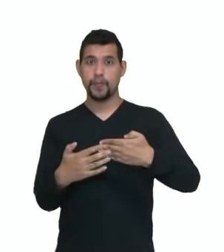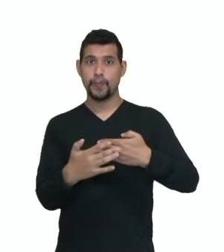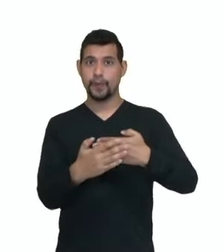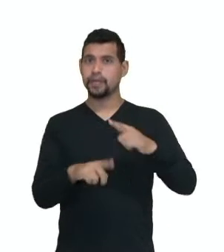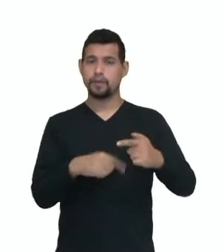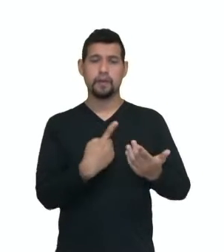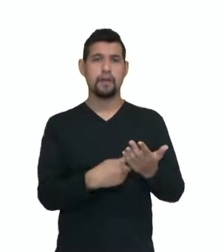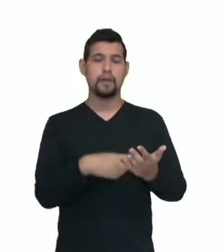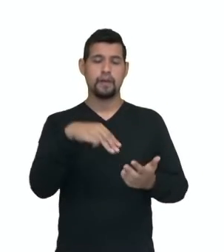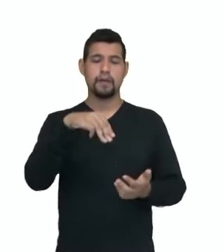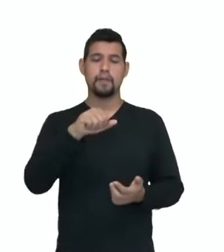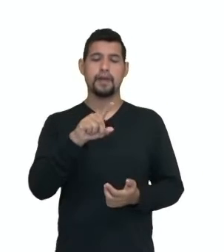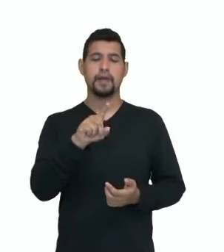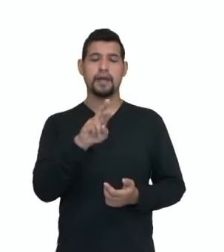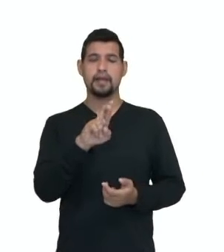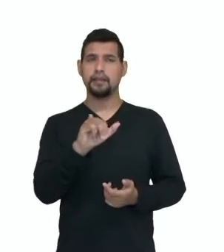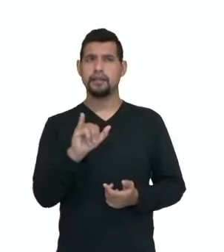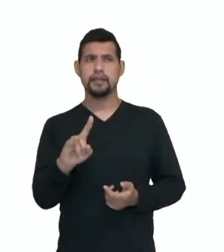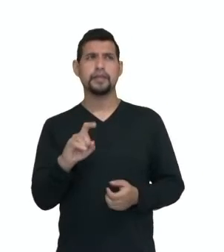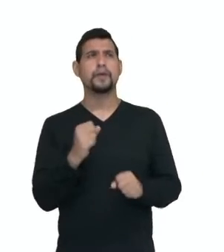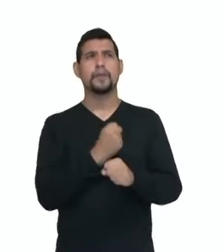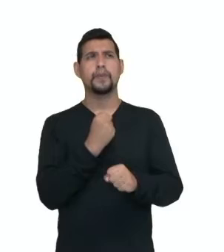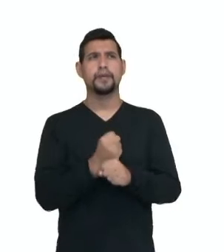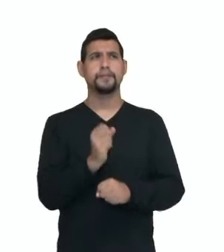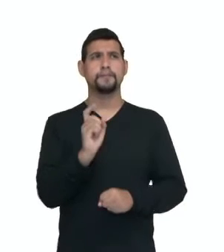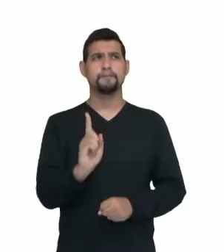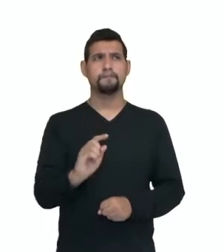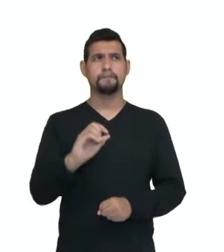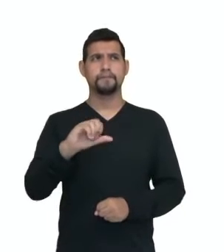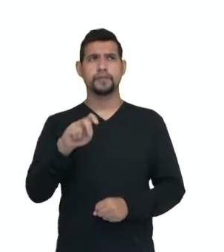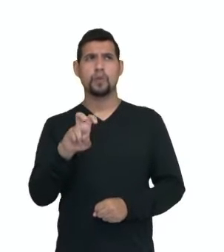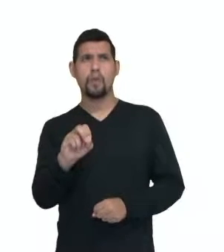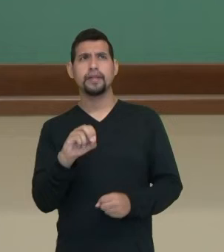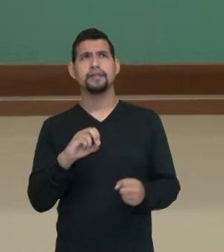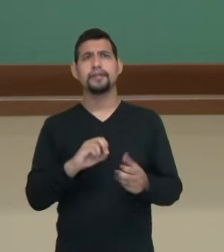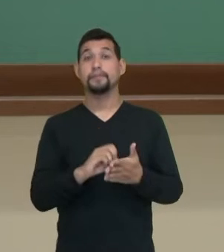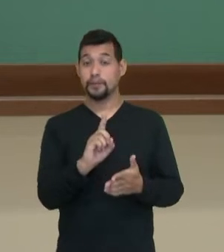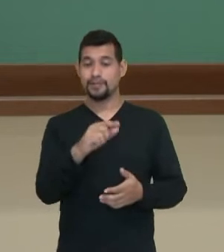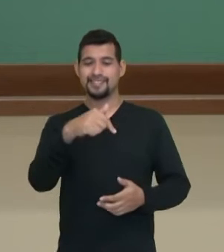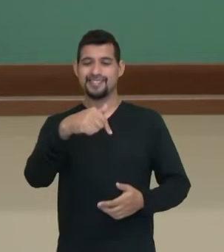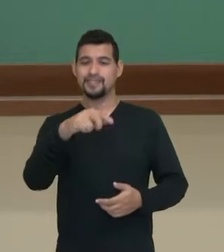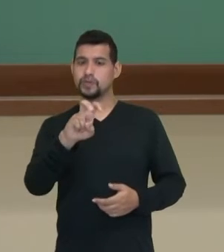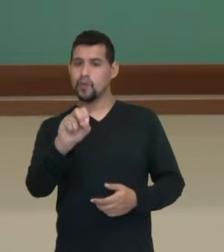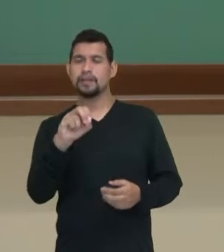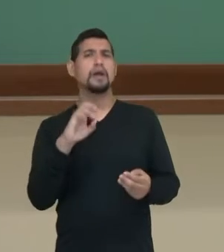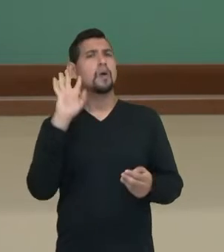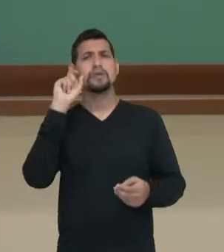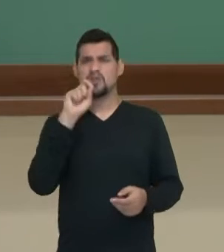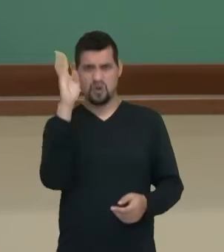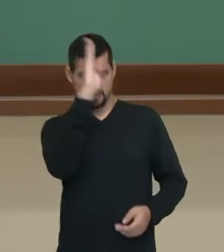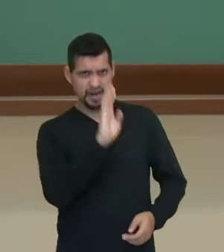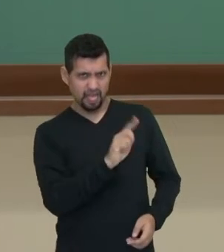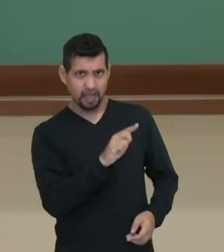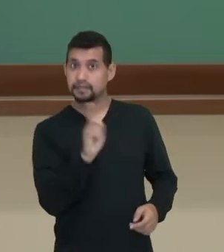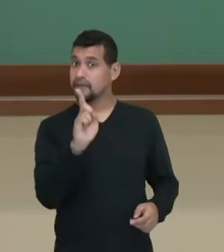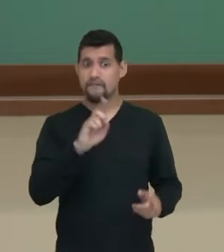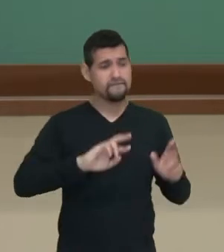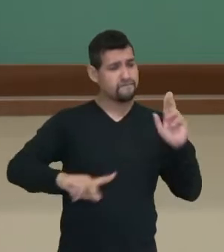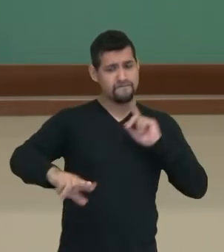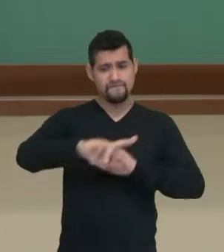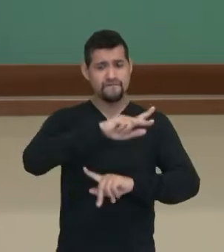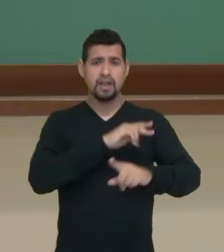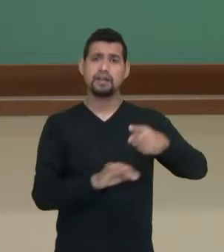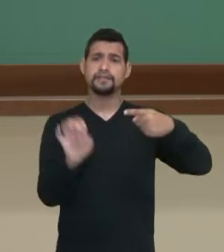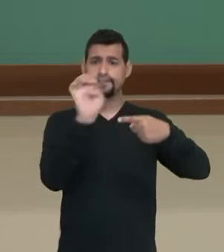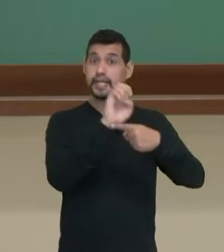de 1750. Esse tratado expandiu em muito as fronteiras, não só do Brasil, mas em muitos do